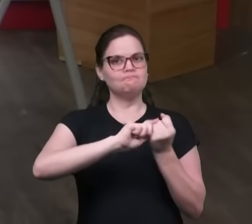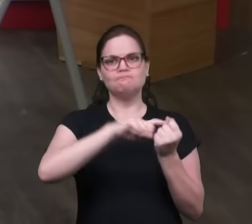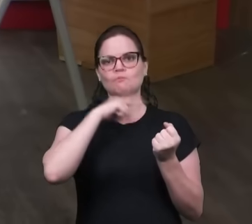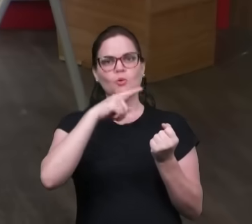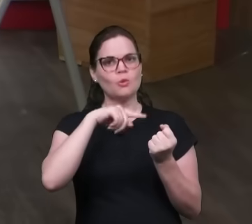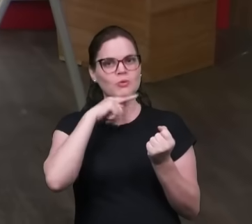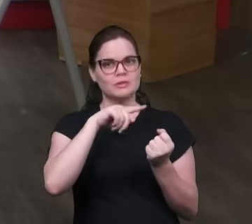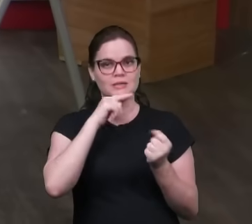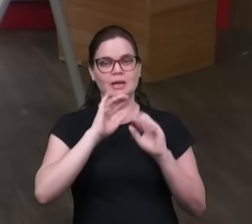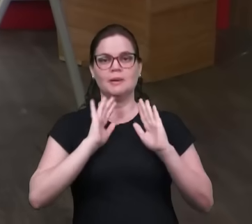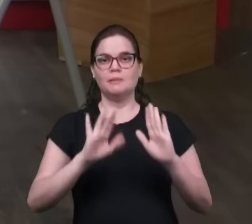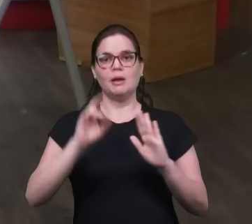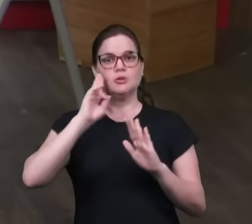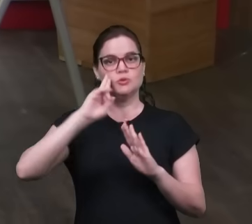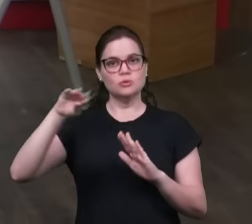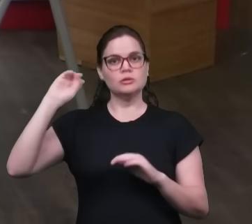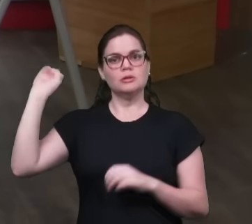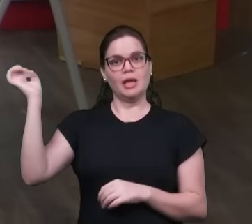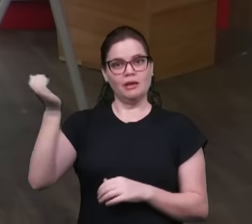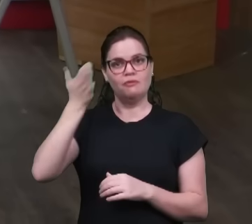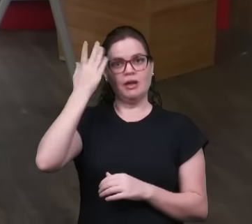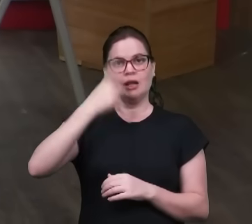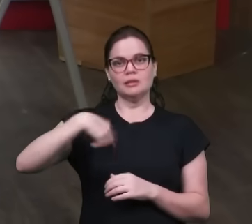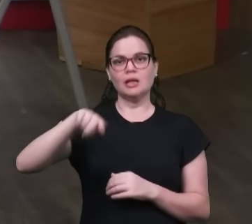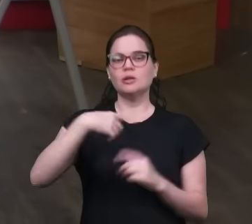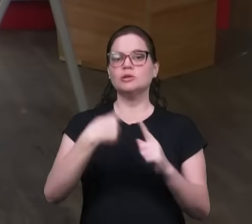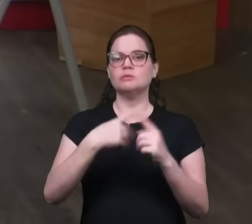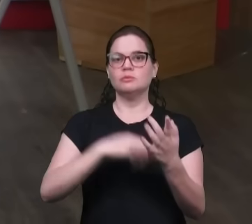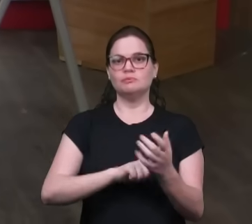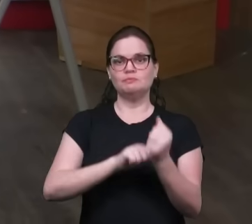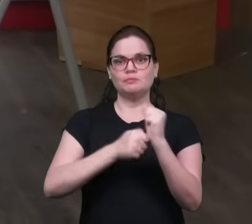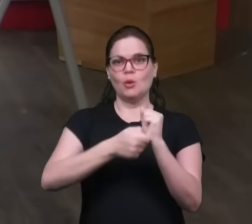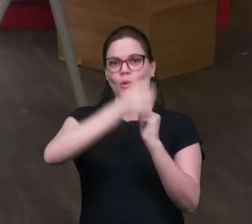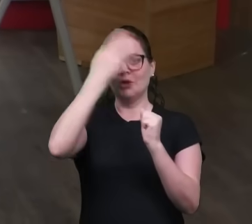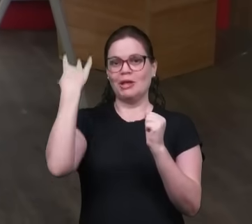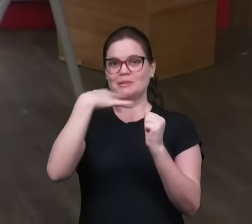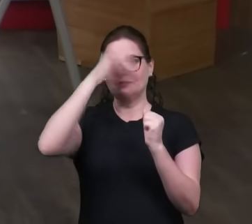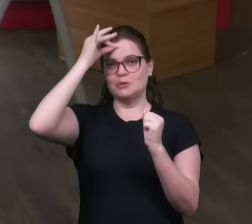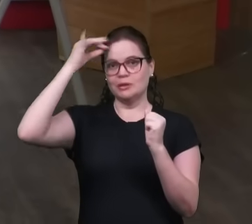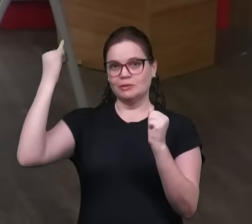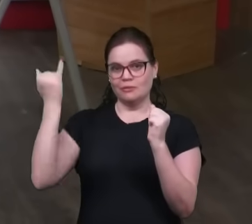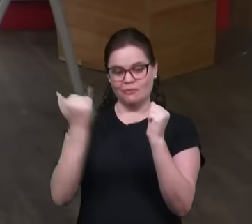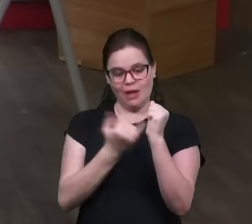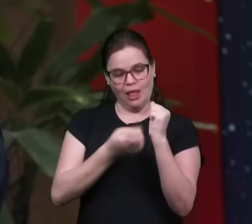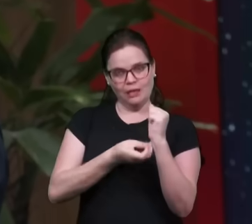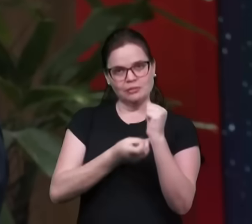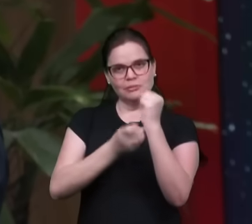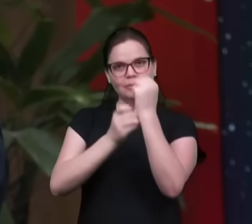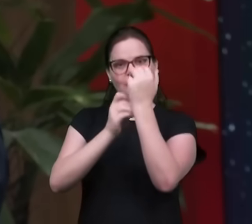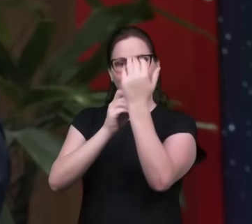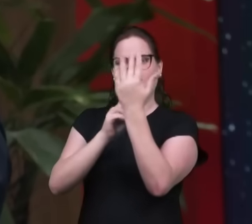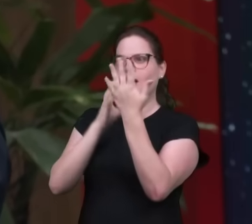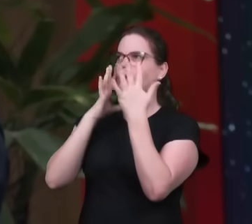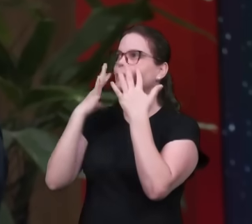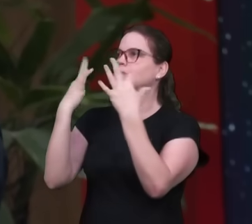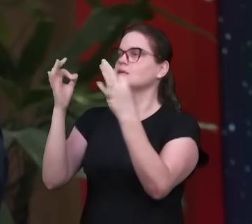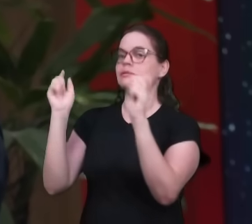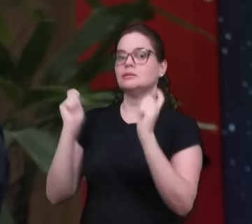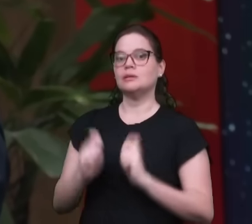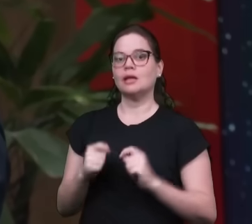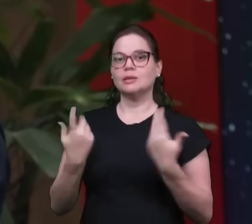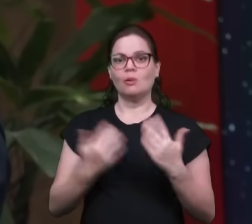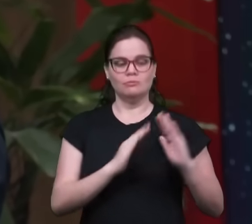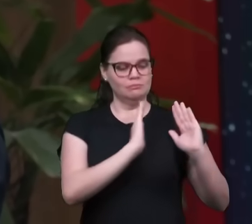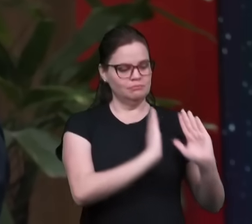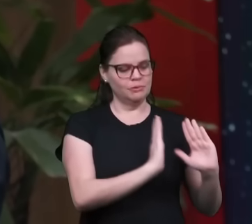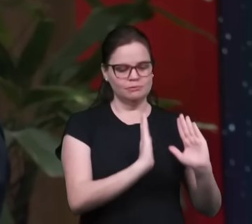à igreja, porque a igreja ela tem podido ouvir a voz do Senhor. Quem tem ouvidos, ouça o que o Espírito diz às igrejas, né? O que ele diz em cada fase, né? Quando